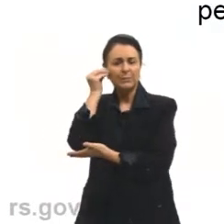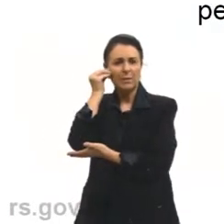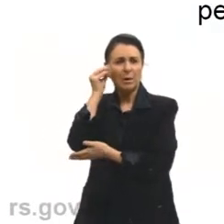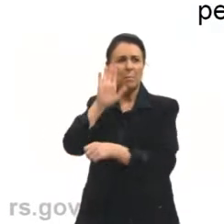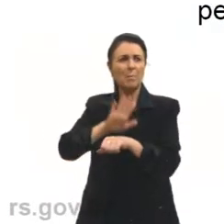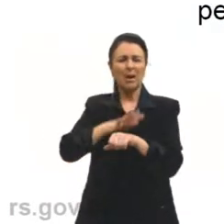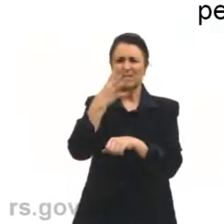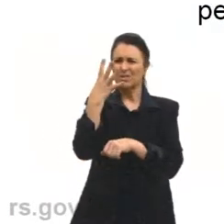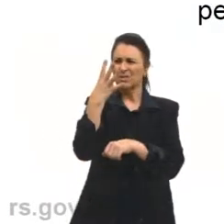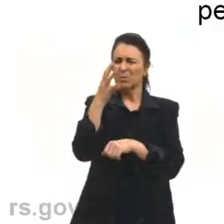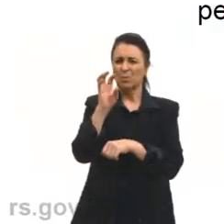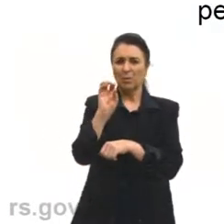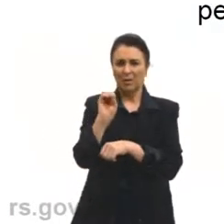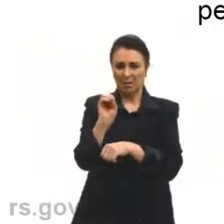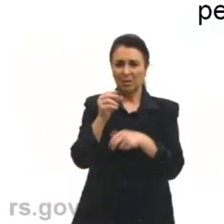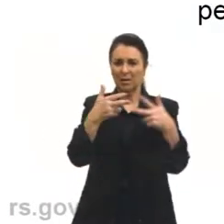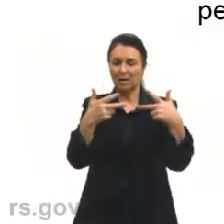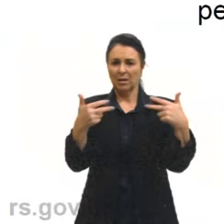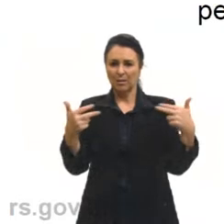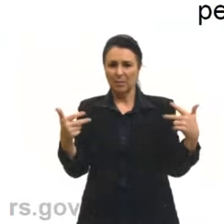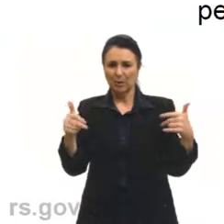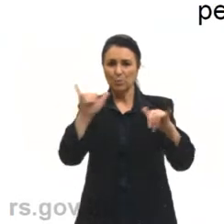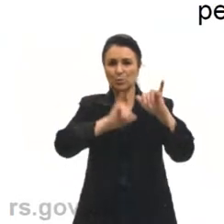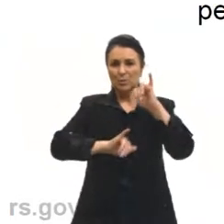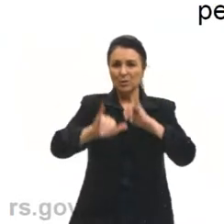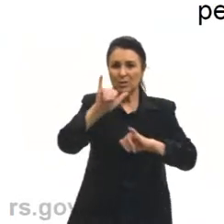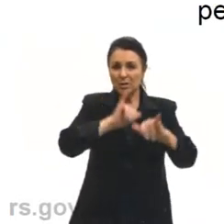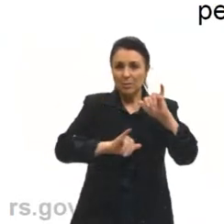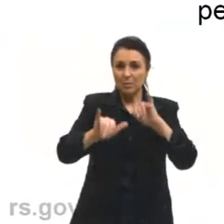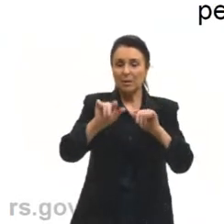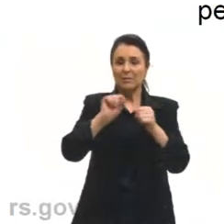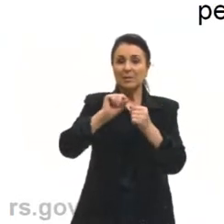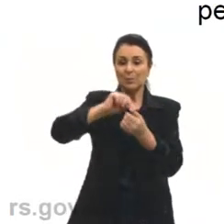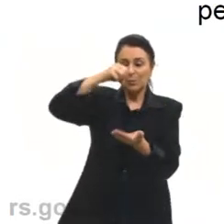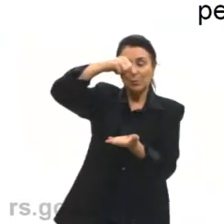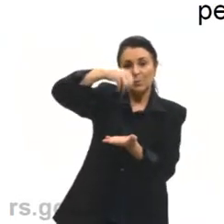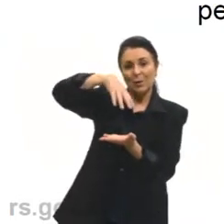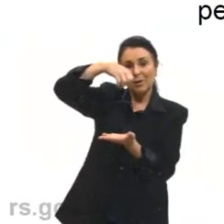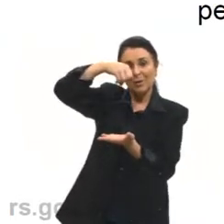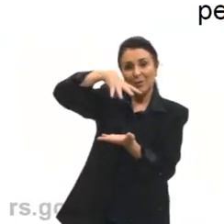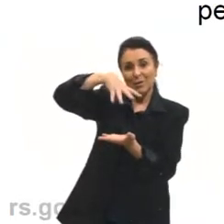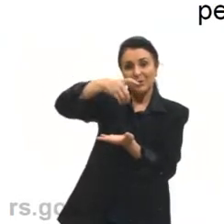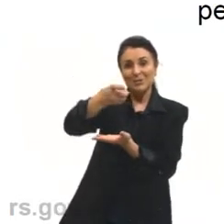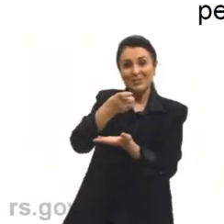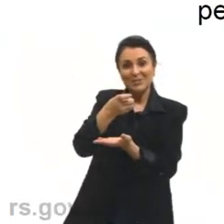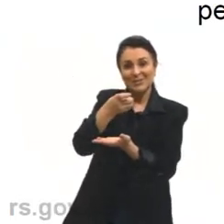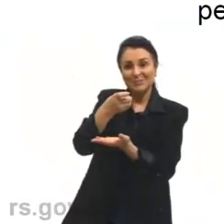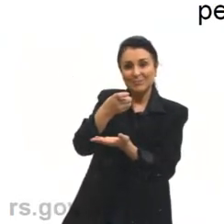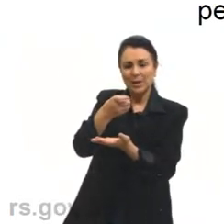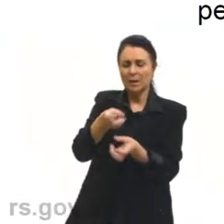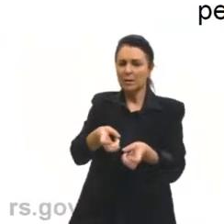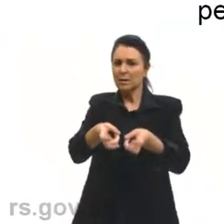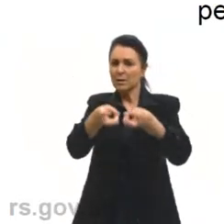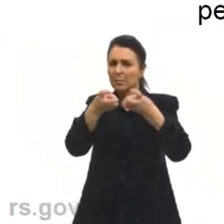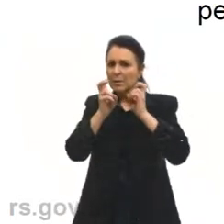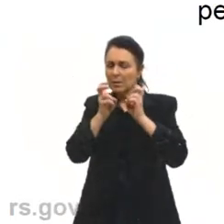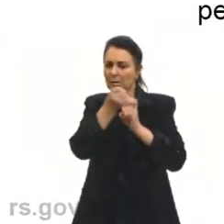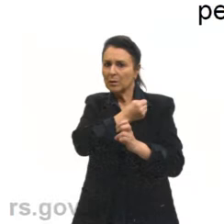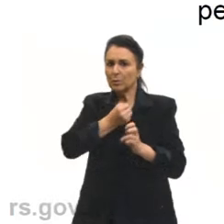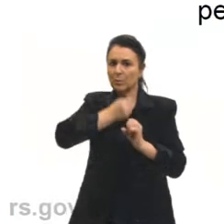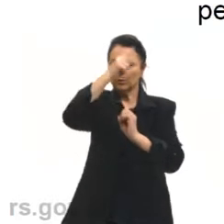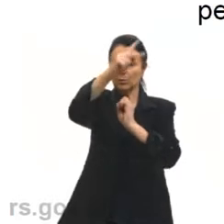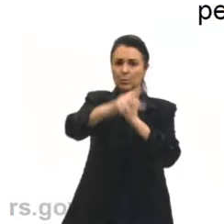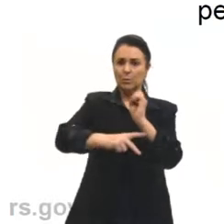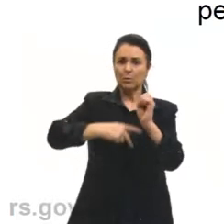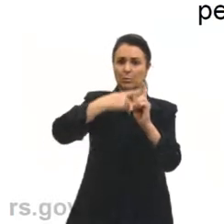mais de 40 elementos químicos utilizando suas emissões de raio-x ele Conseguiu perceber nessa questão do número de